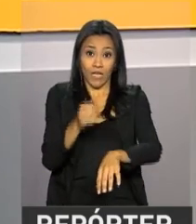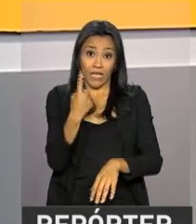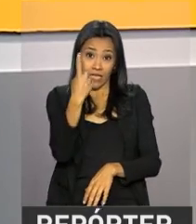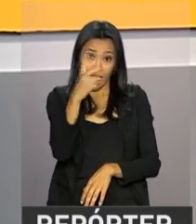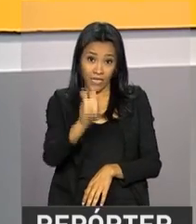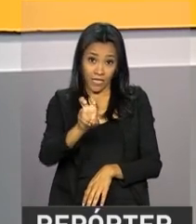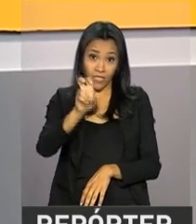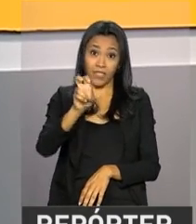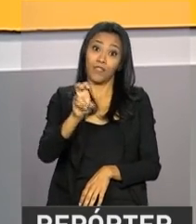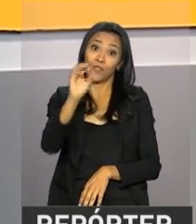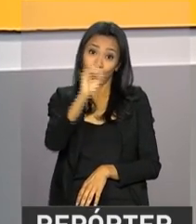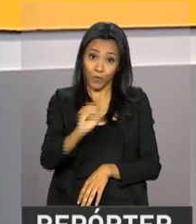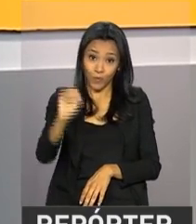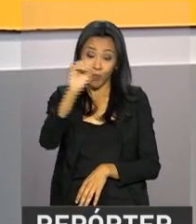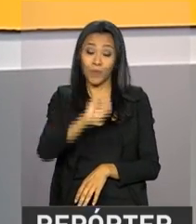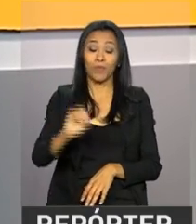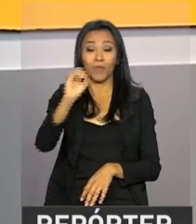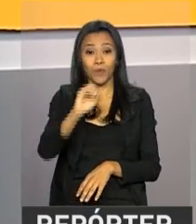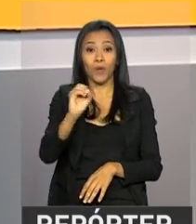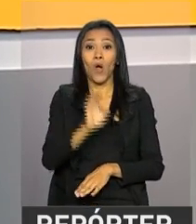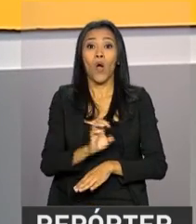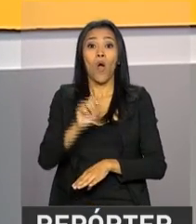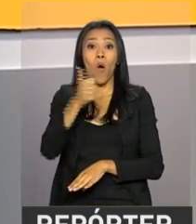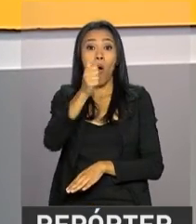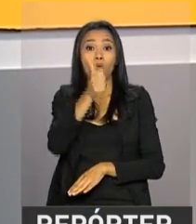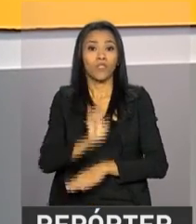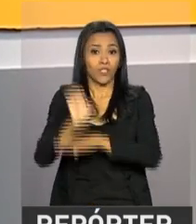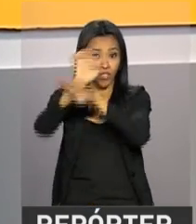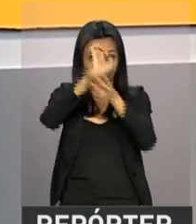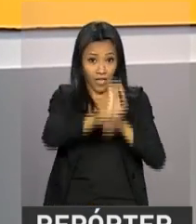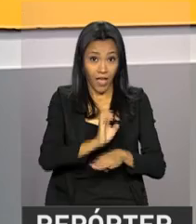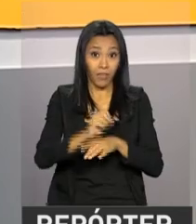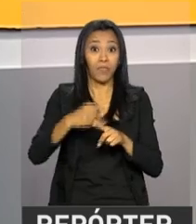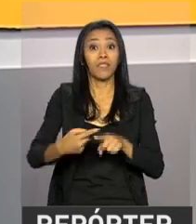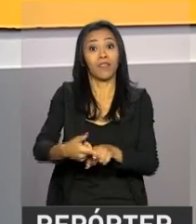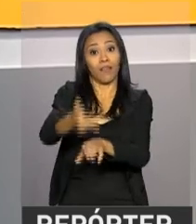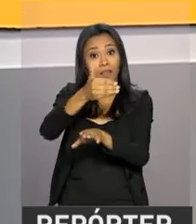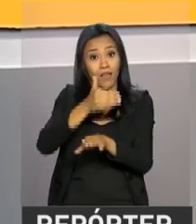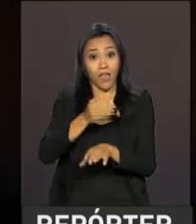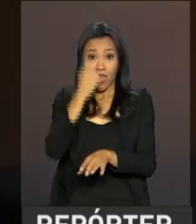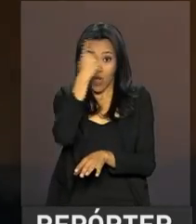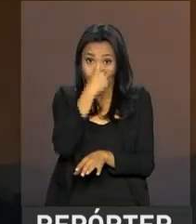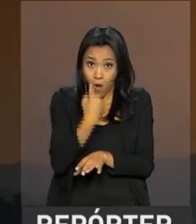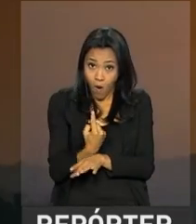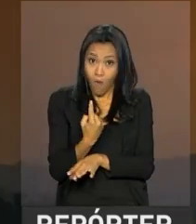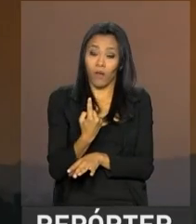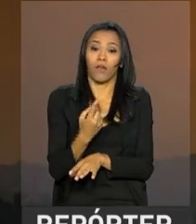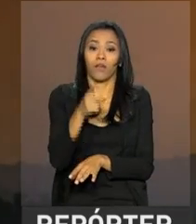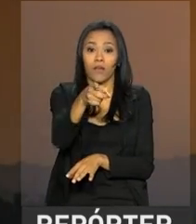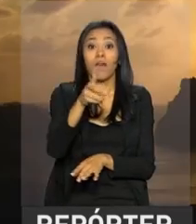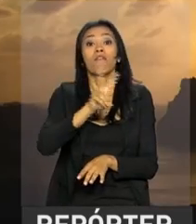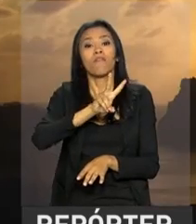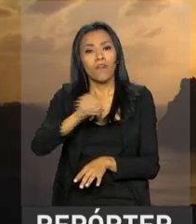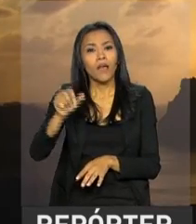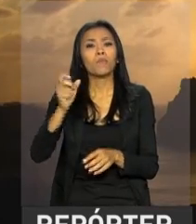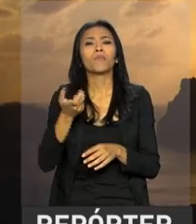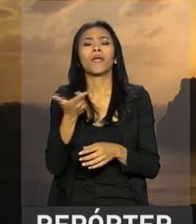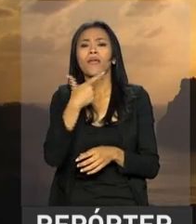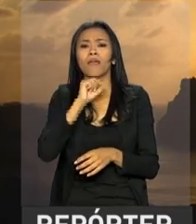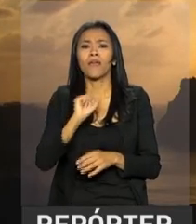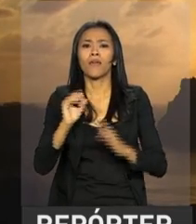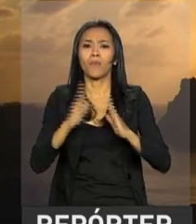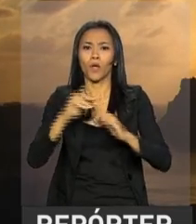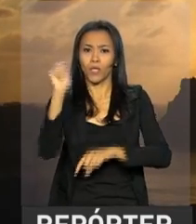os brasileiros de 11 estados devem adiantar o relógio em uma hora o ajuste do horário vários para os moradores